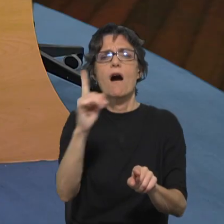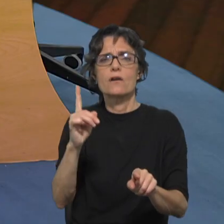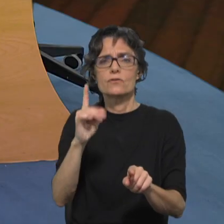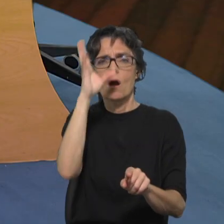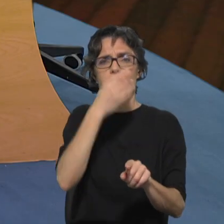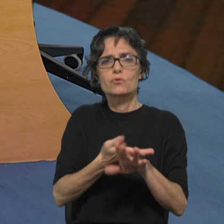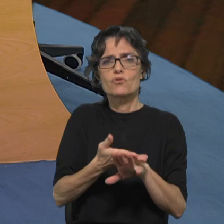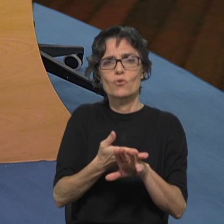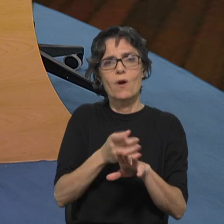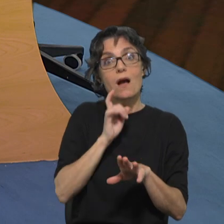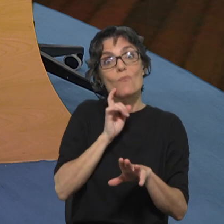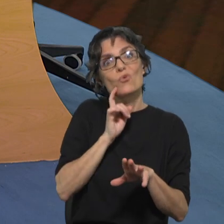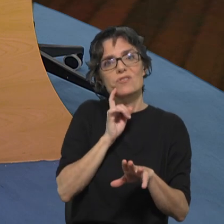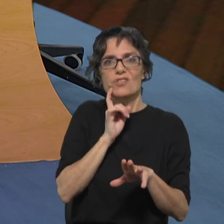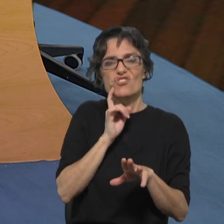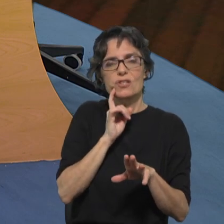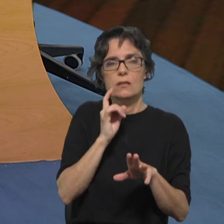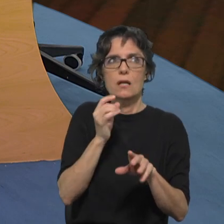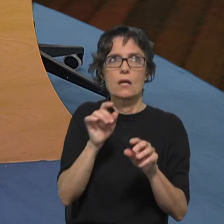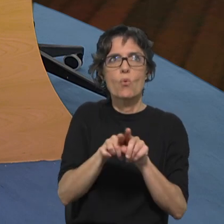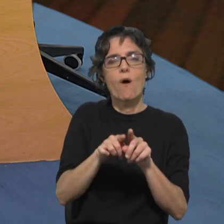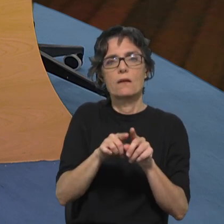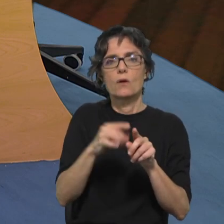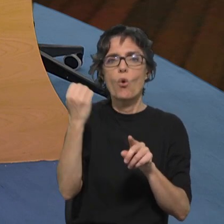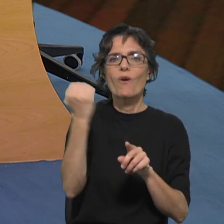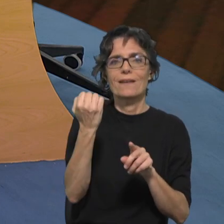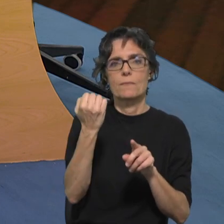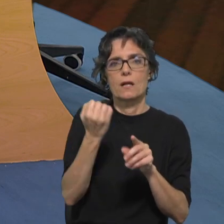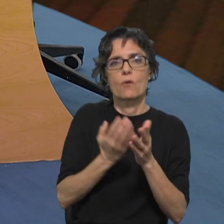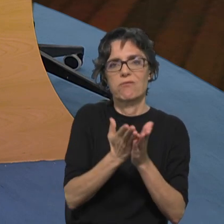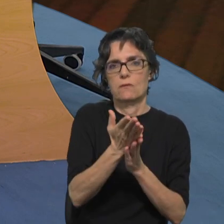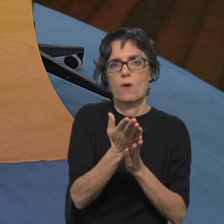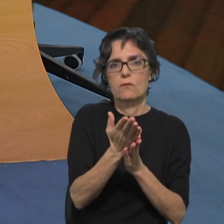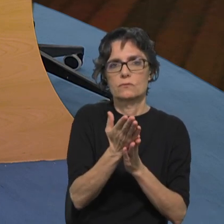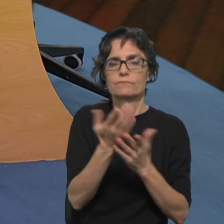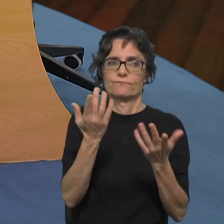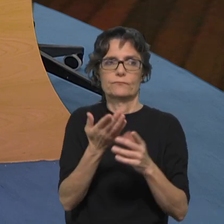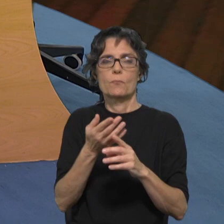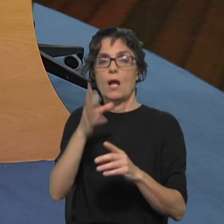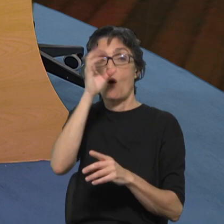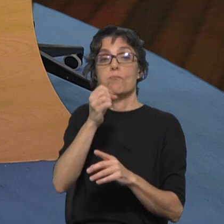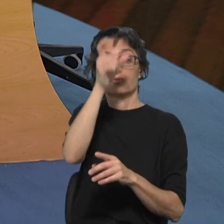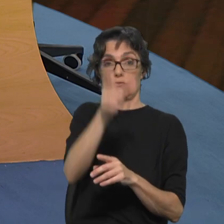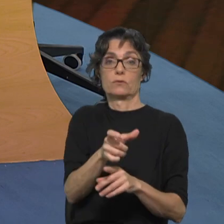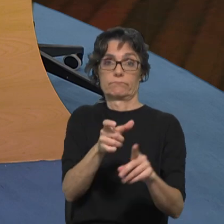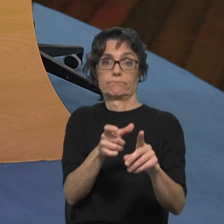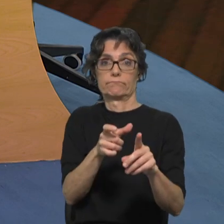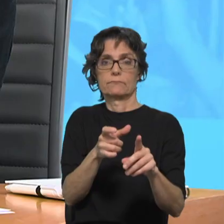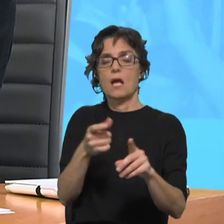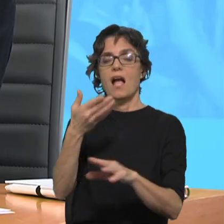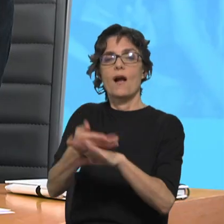estar protegido pelo crime continuado. O que é que isto significa? Um abusador abusava uma vez da